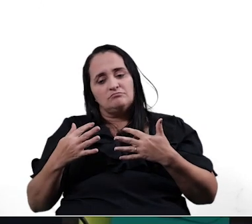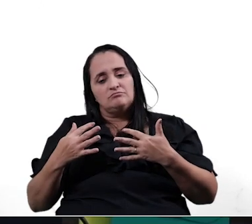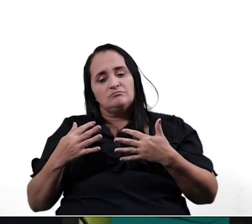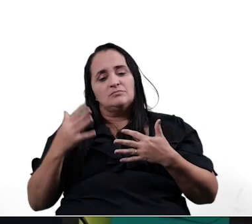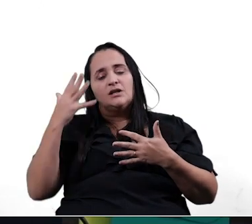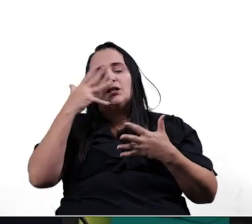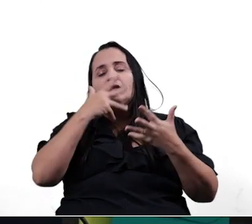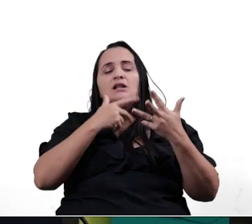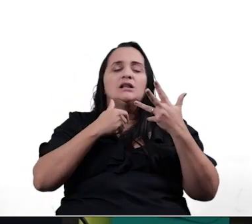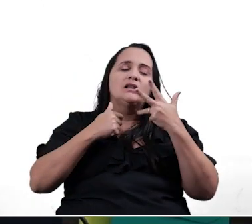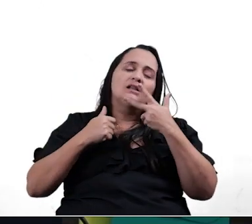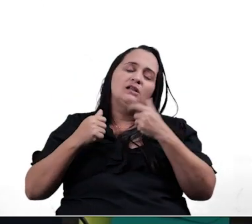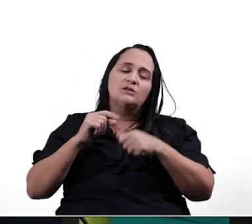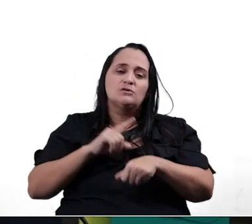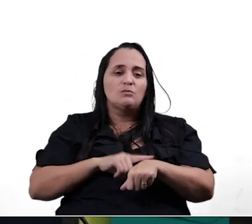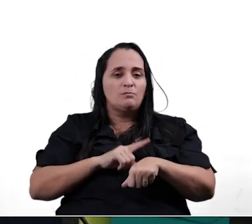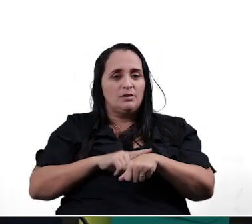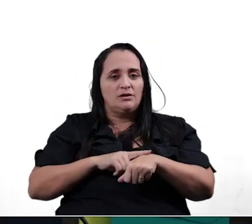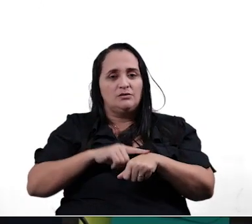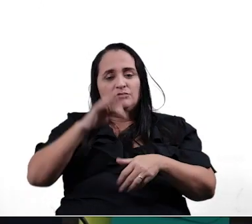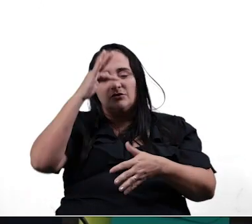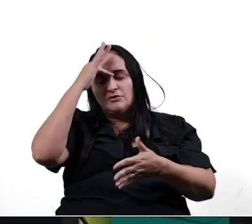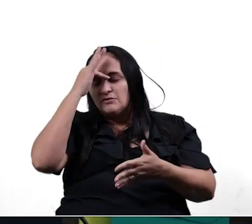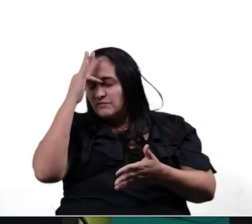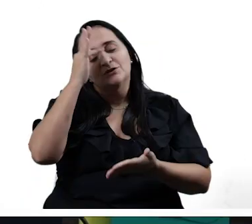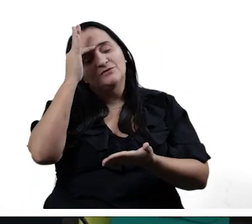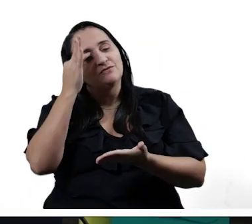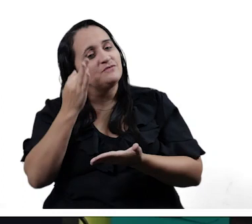lindos momentos e tenham fé na vida de que